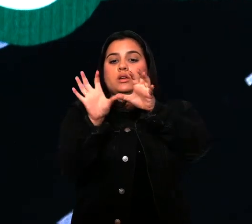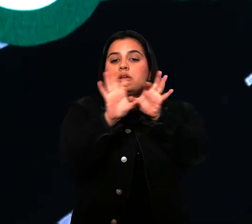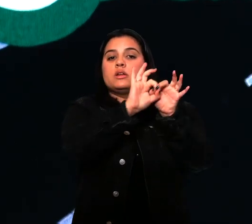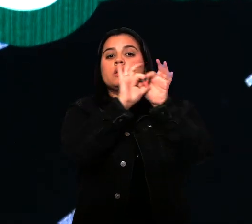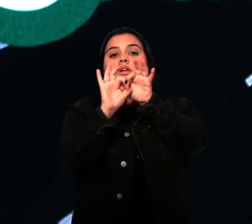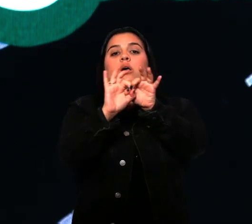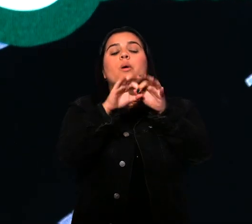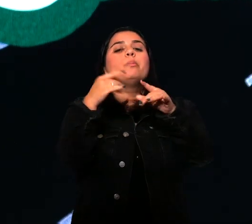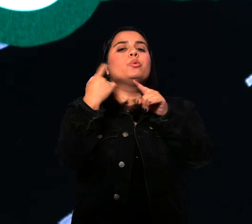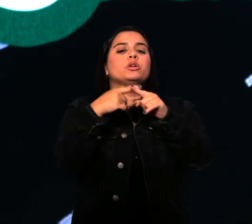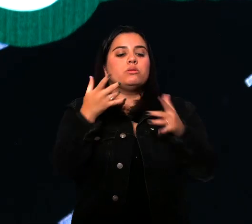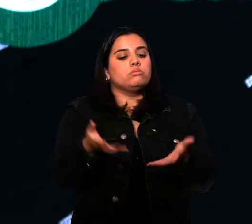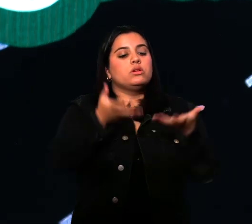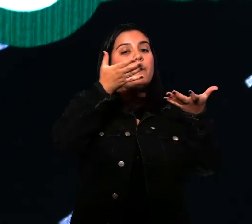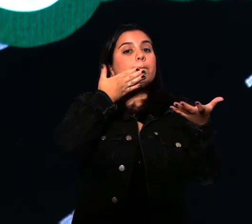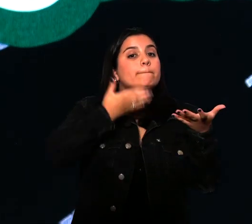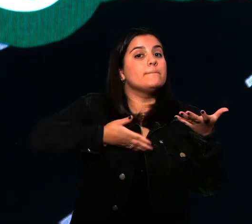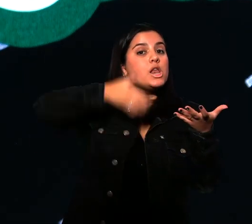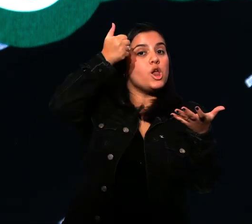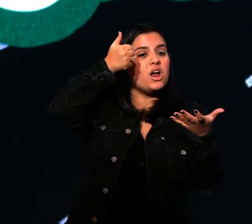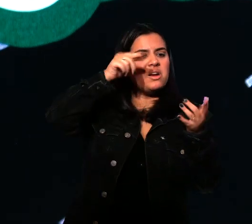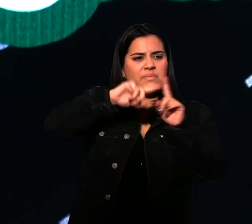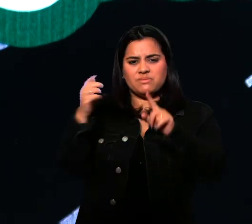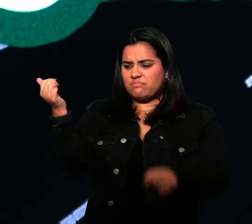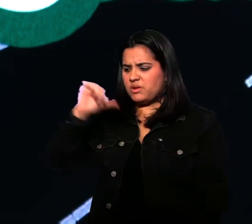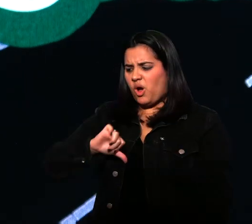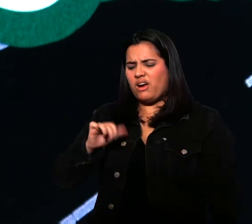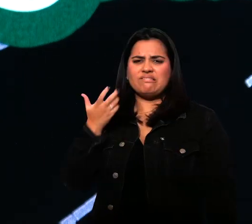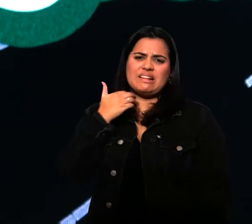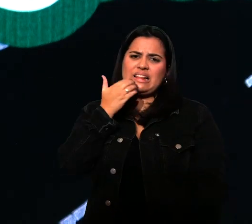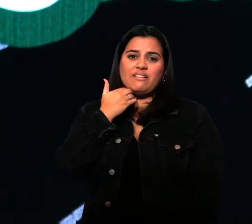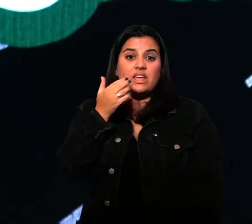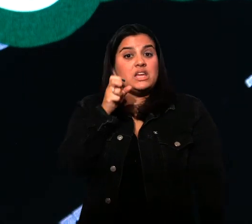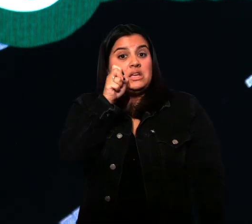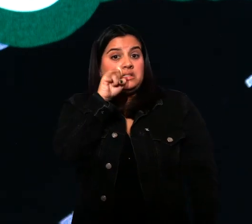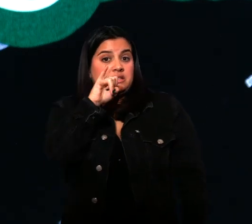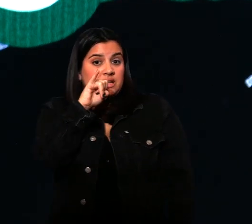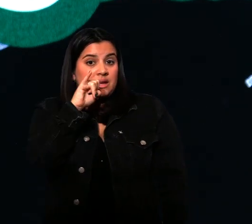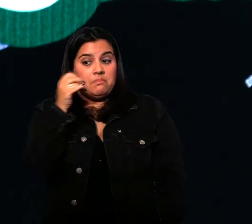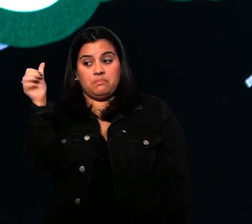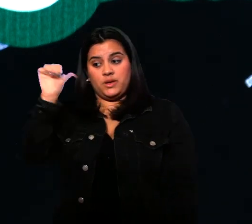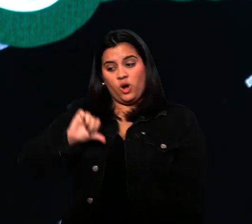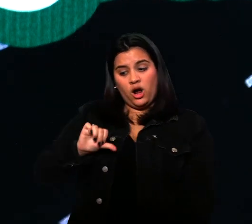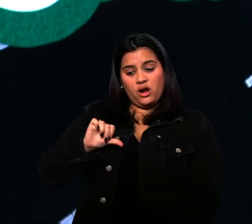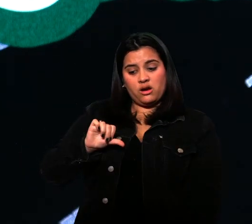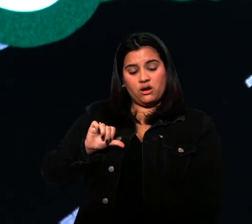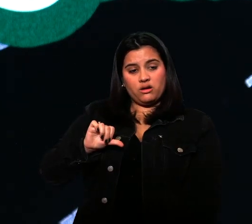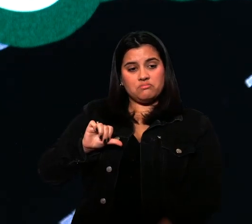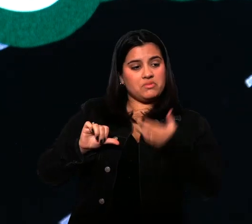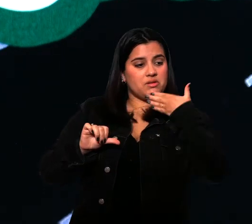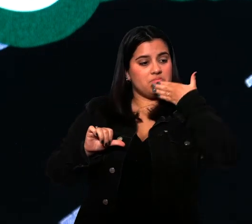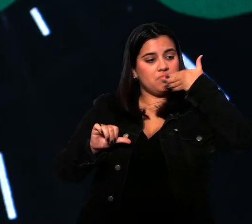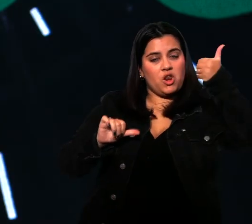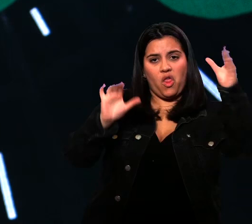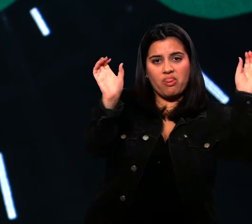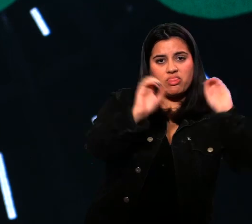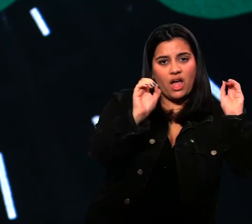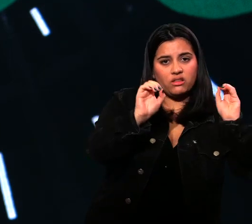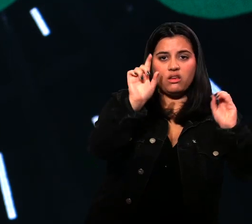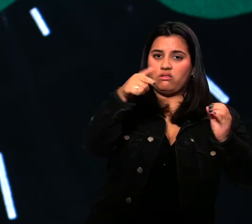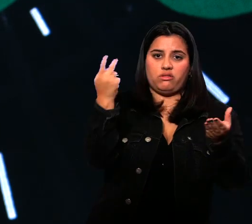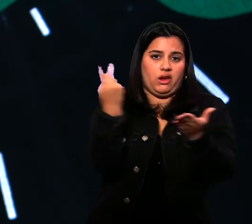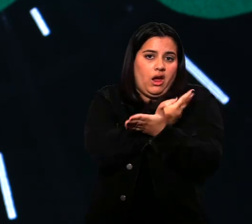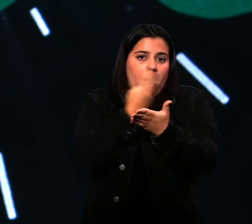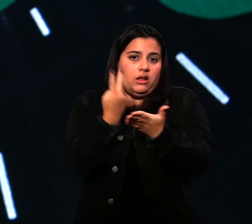as pessoas e não para piorar. Se faz mais mal do que bem, tem alguma coisa muito errada nesse contexto, porque a igreja se